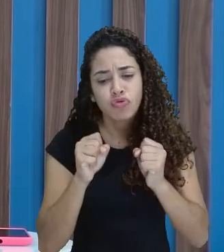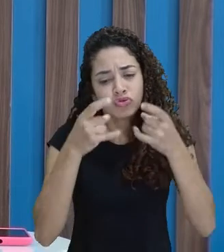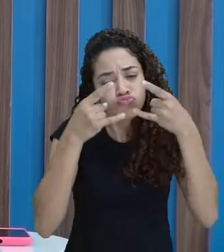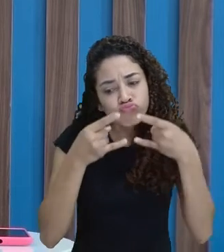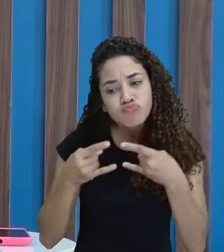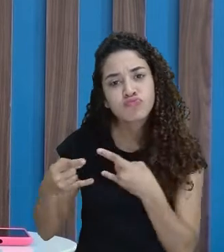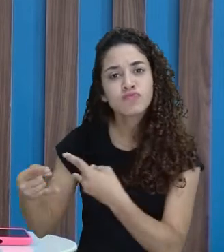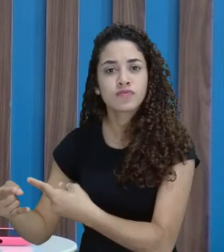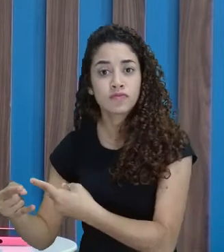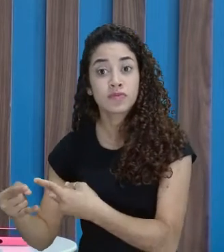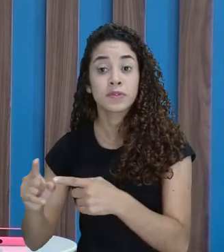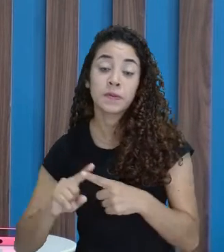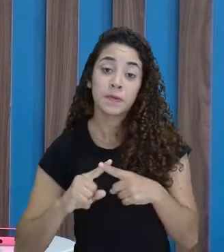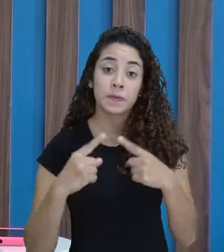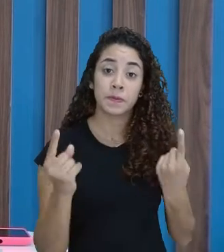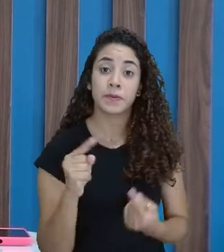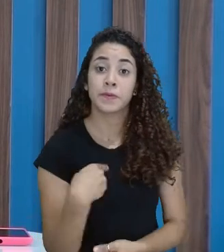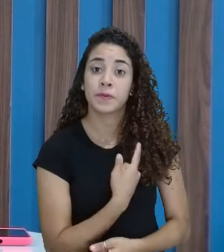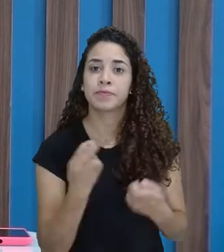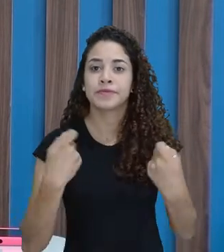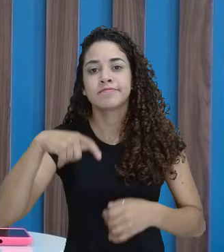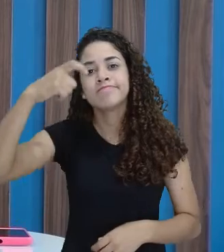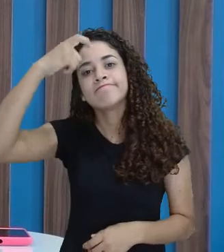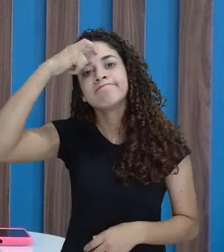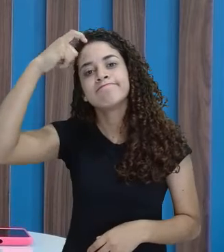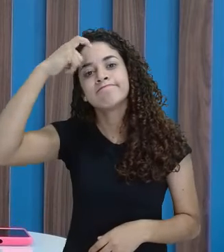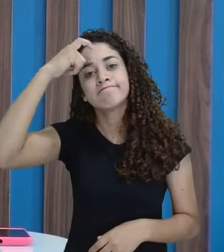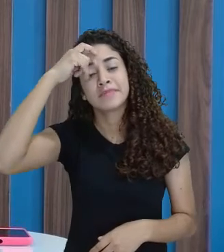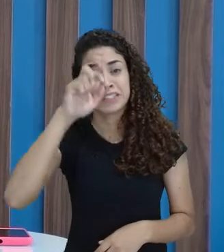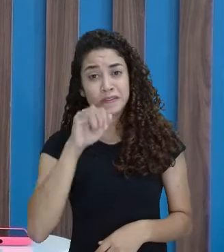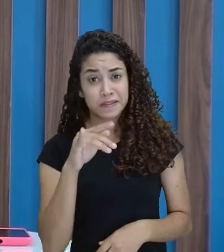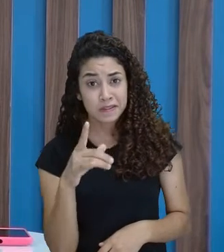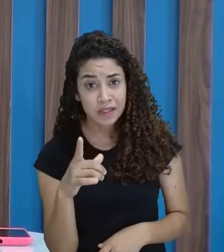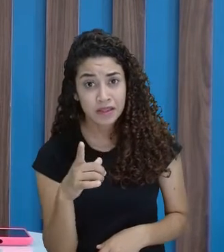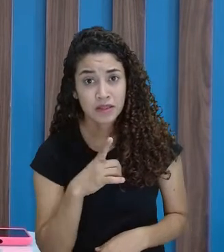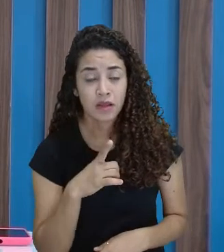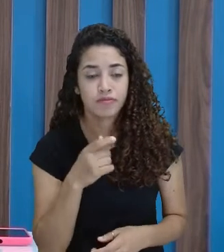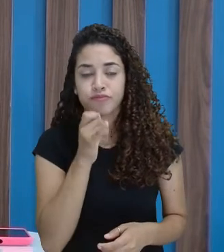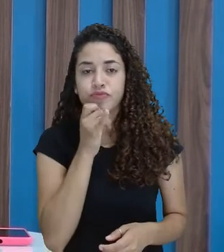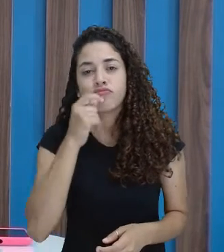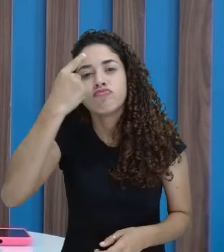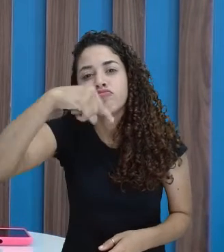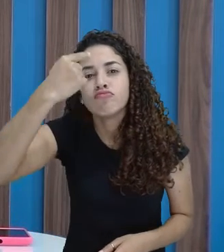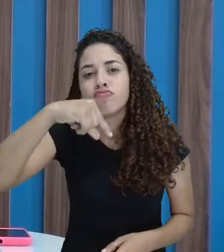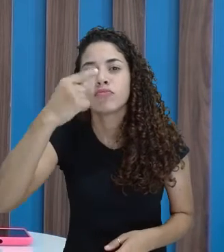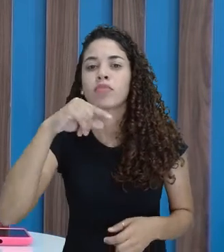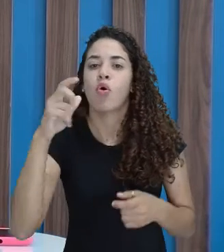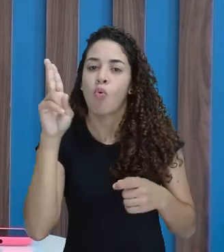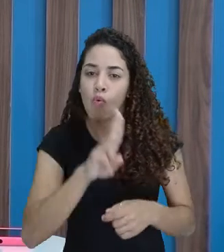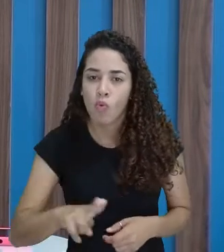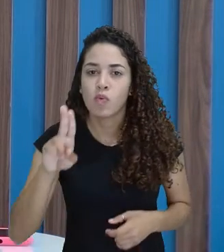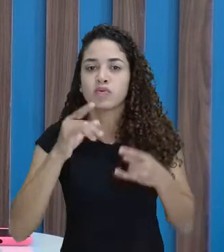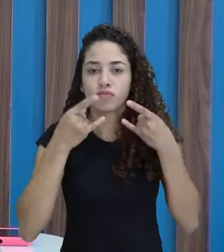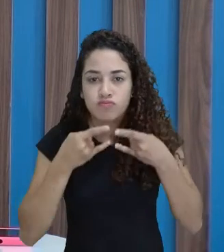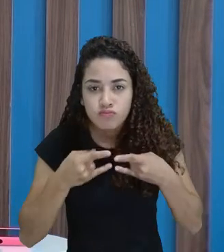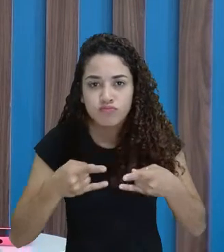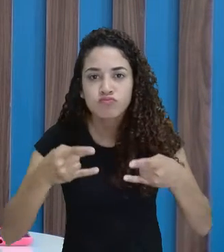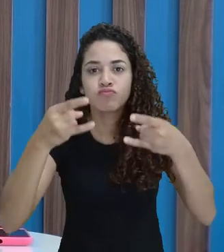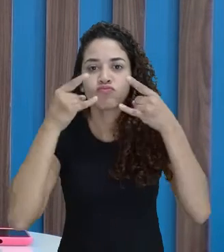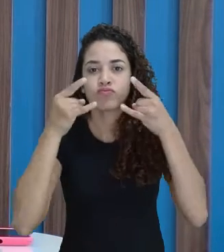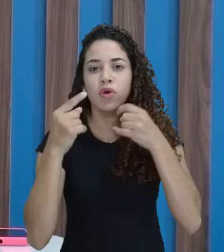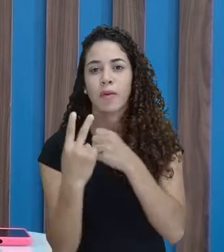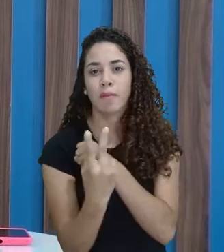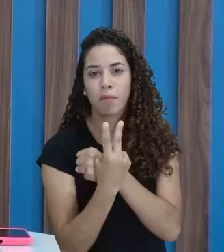escola, mas precisamos ter consciência. Se estamos resfriados, precisamos colocar a máscara para